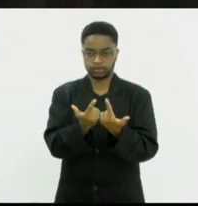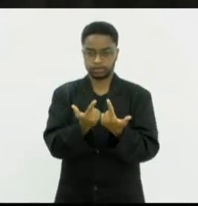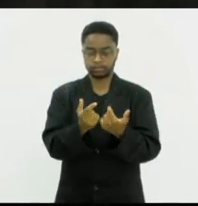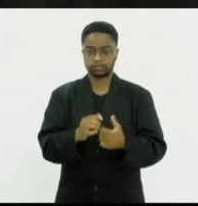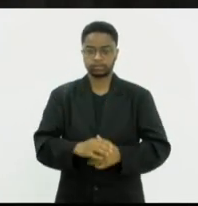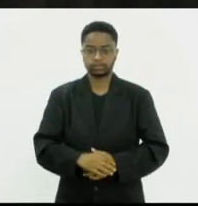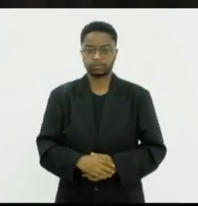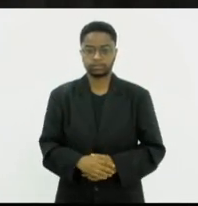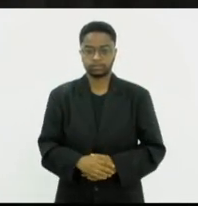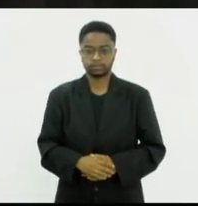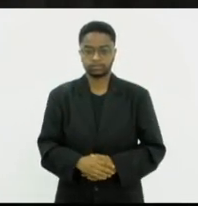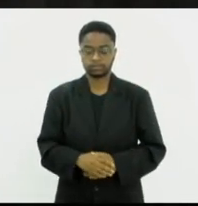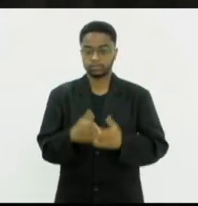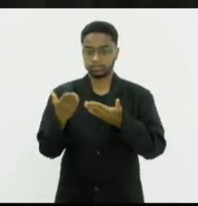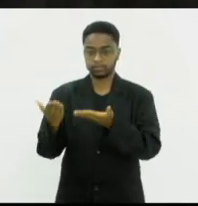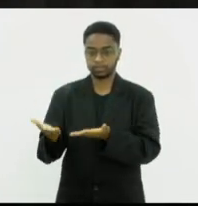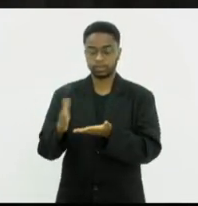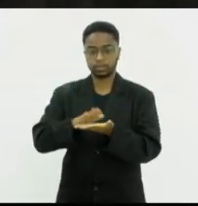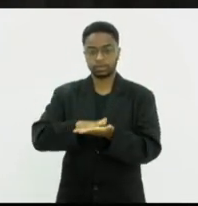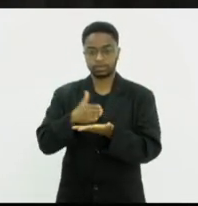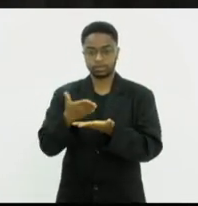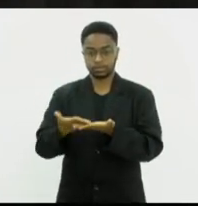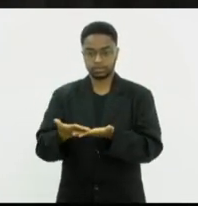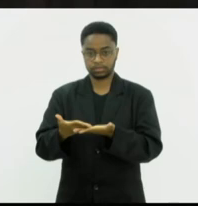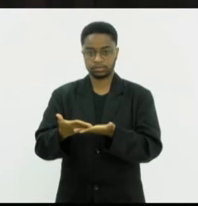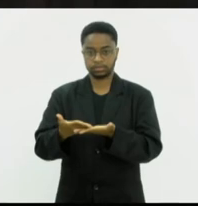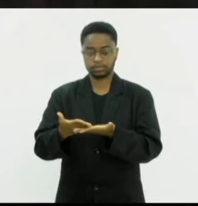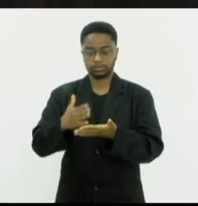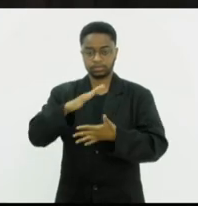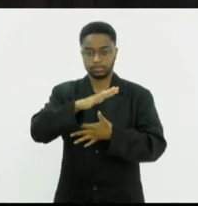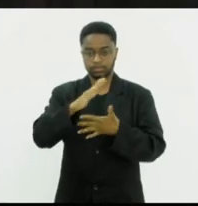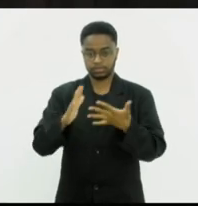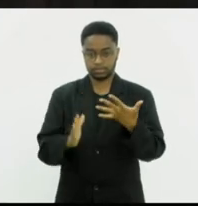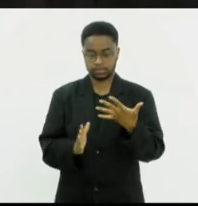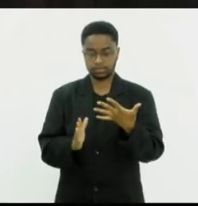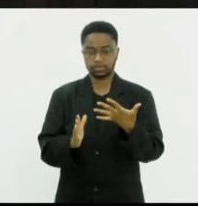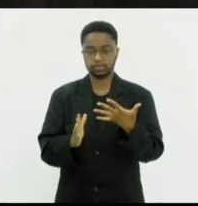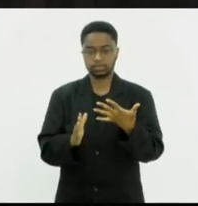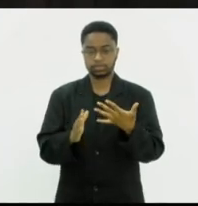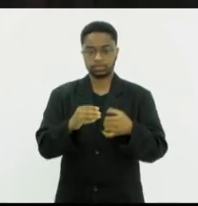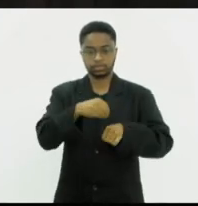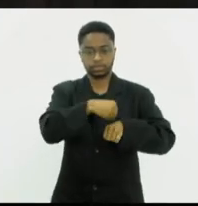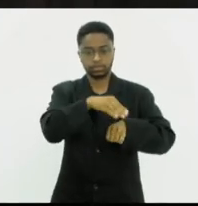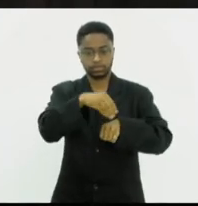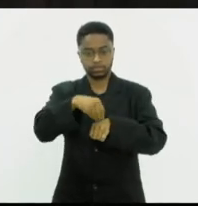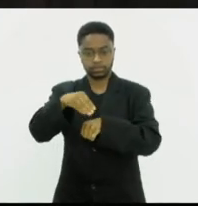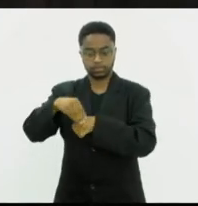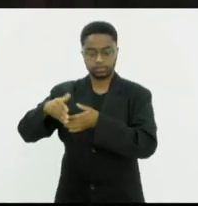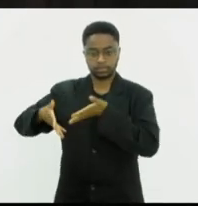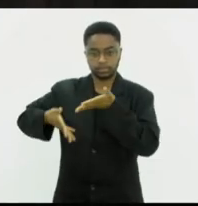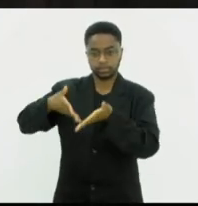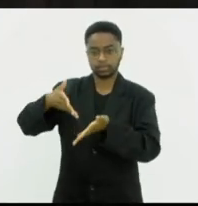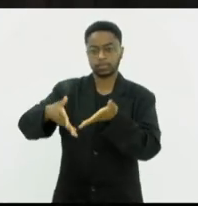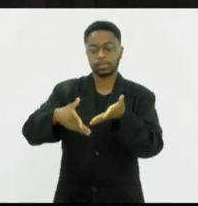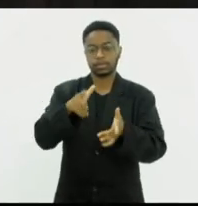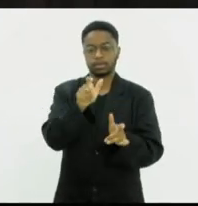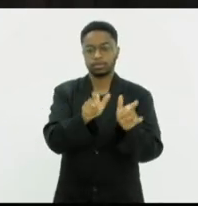Alerge, senhor intérprete da língua de Libras, que leva a nossa